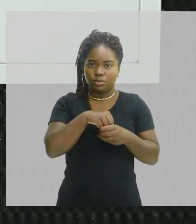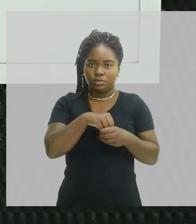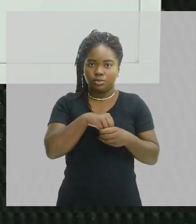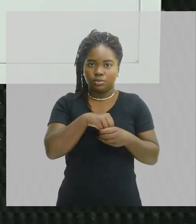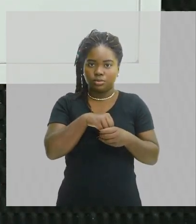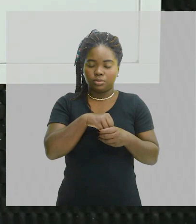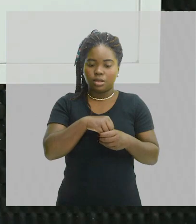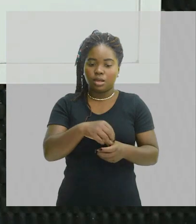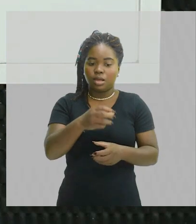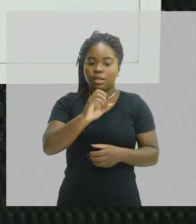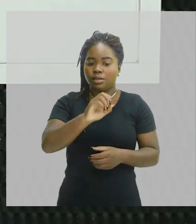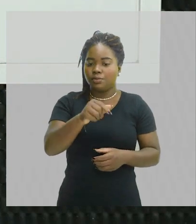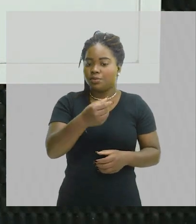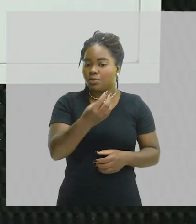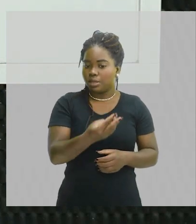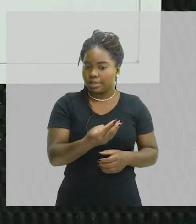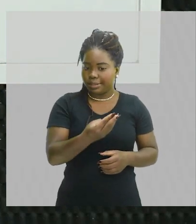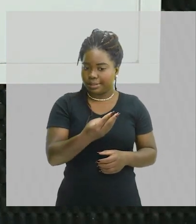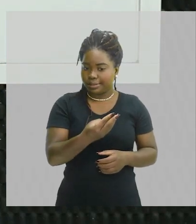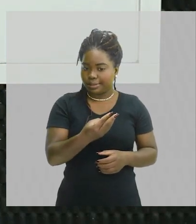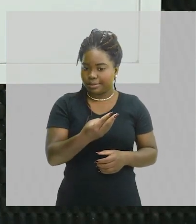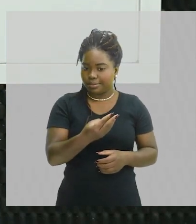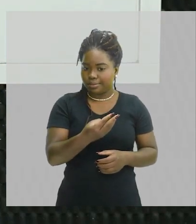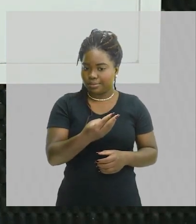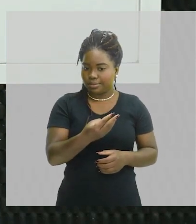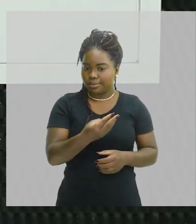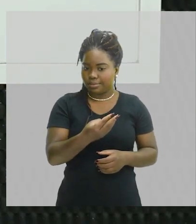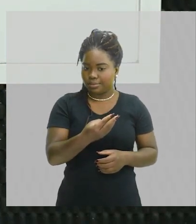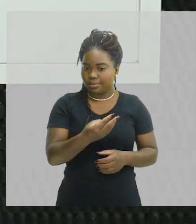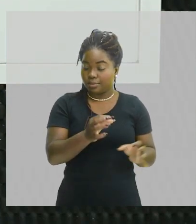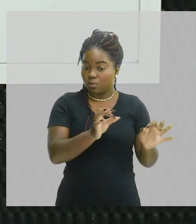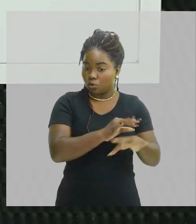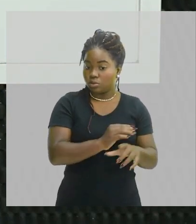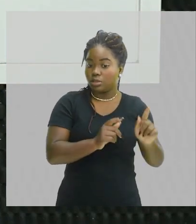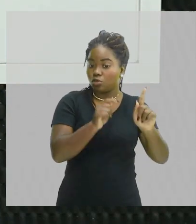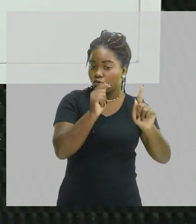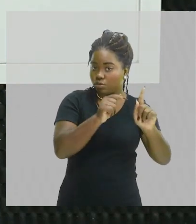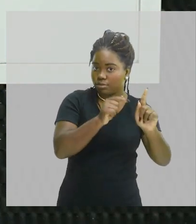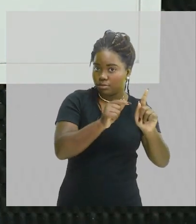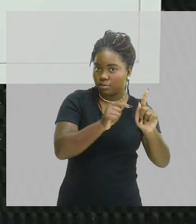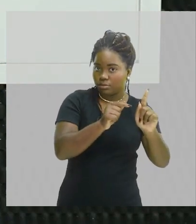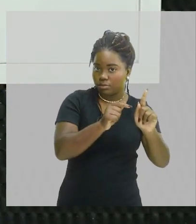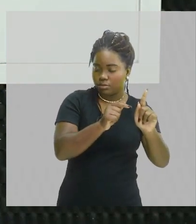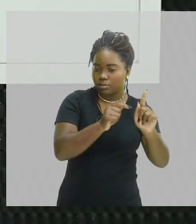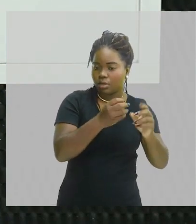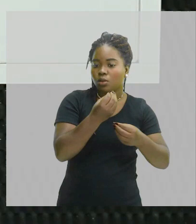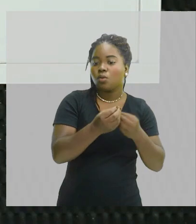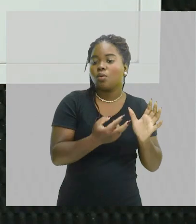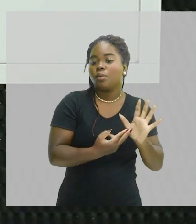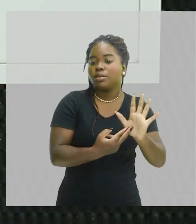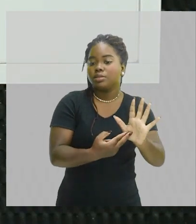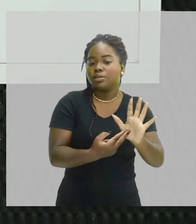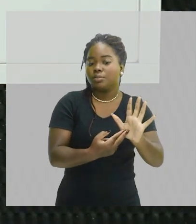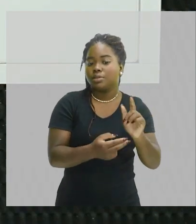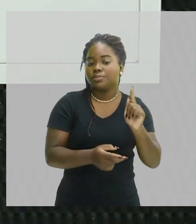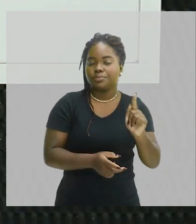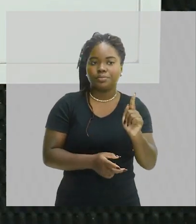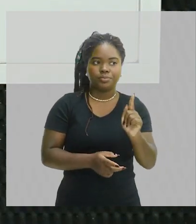0,3 ohm. Pronto. Isso no gerador. Então, como é que a gente representa o gerador? Vamos